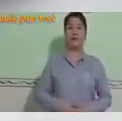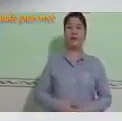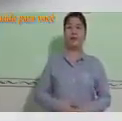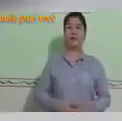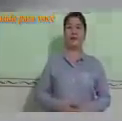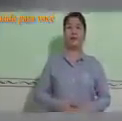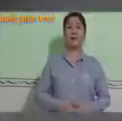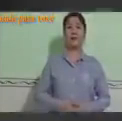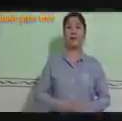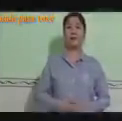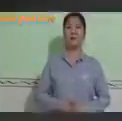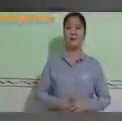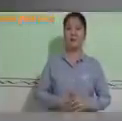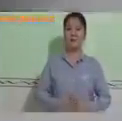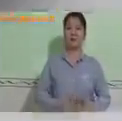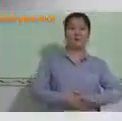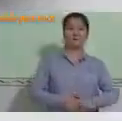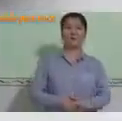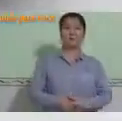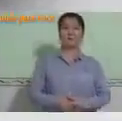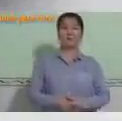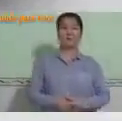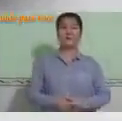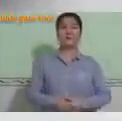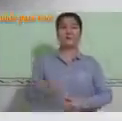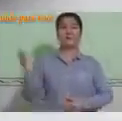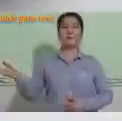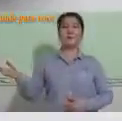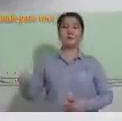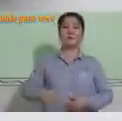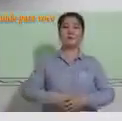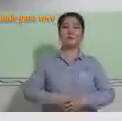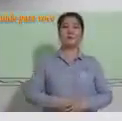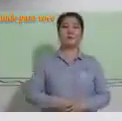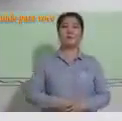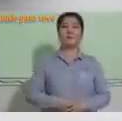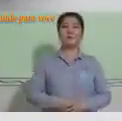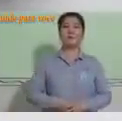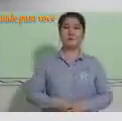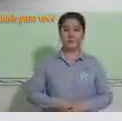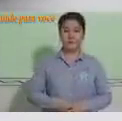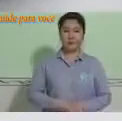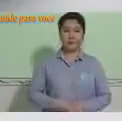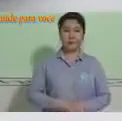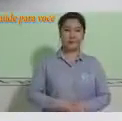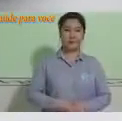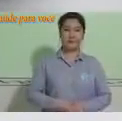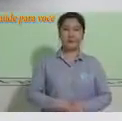detecta infecções por streptococcus na garganta ou poder recolher uma amostra de saliva para ser analisada em